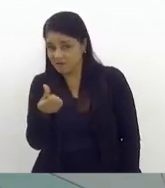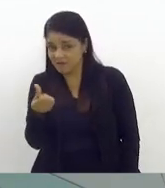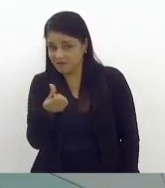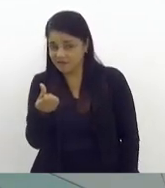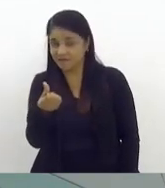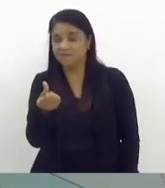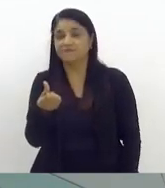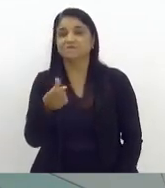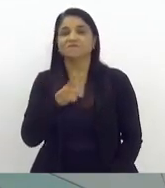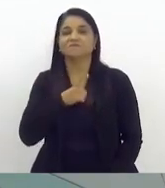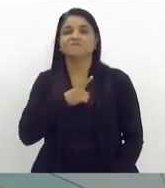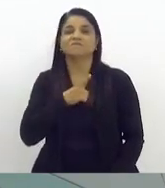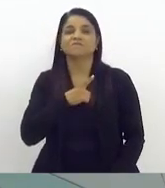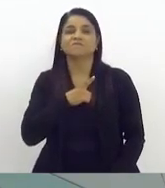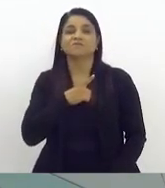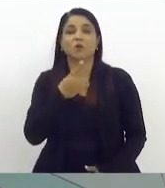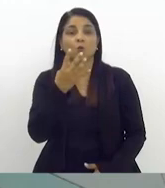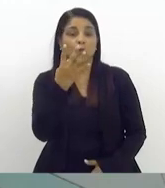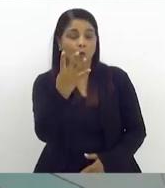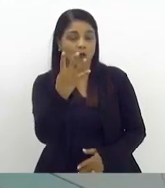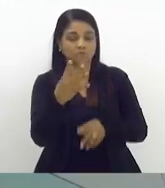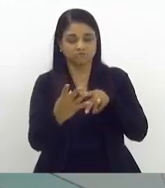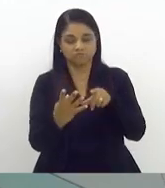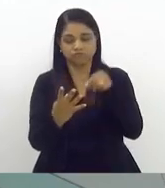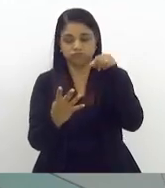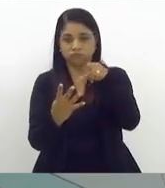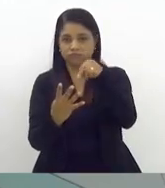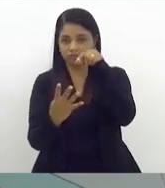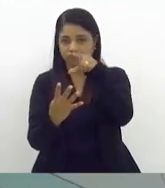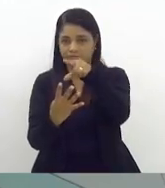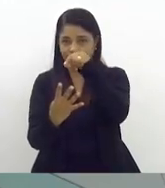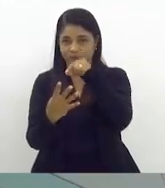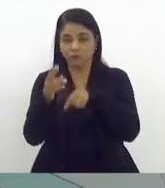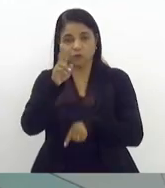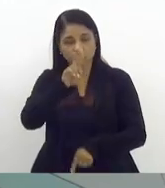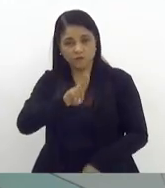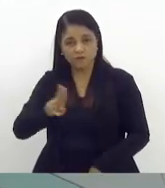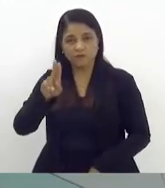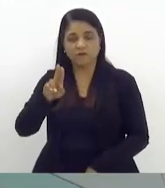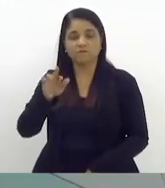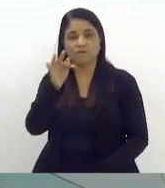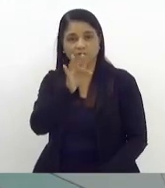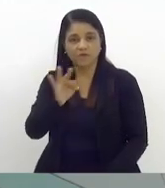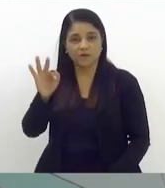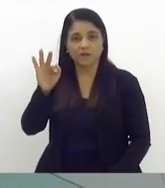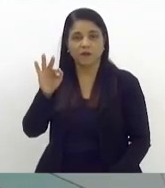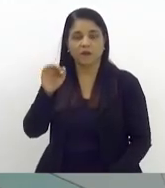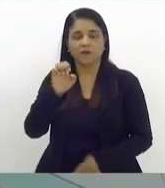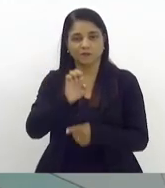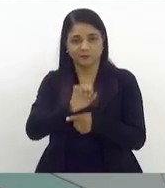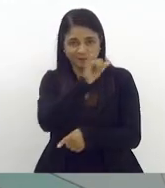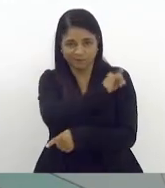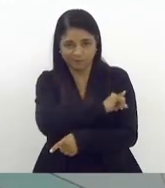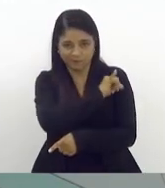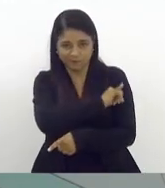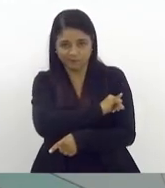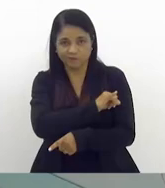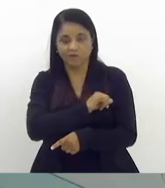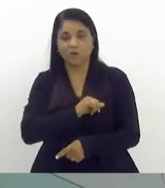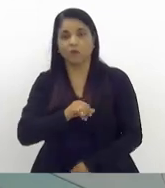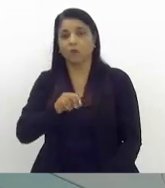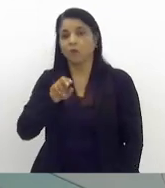e lá tinham quatro opções: Universidade Federal do Rio de Janeiro, a